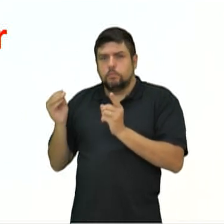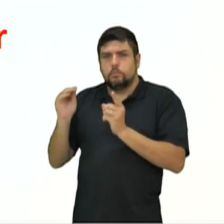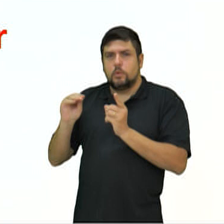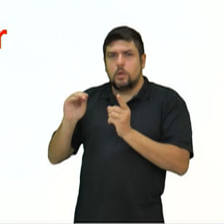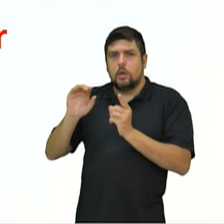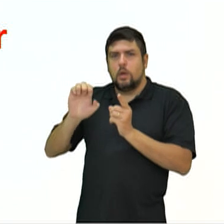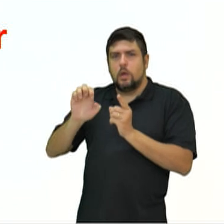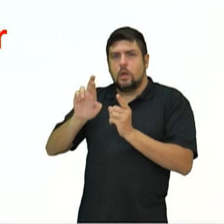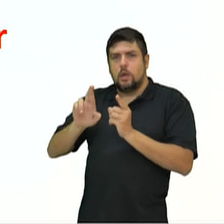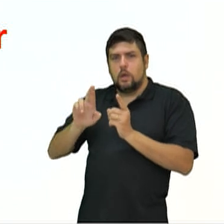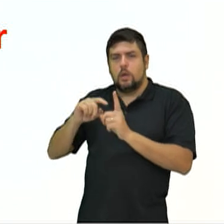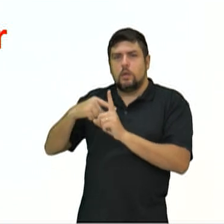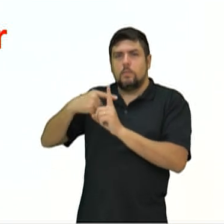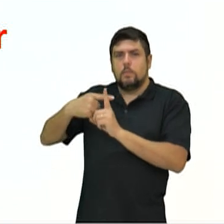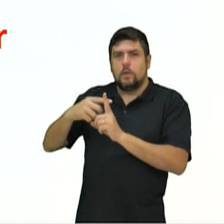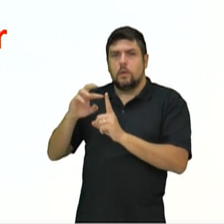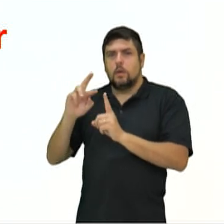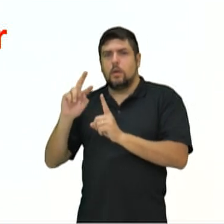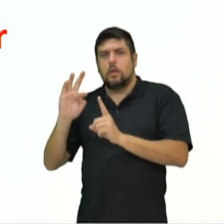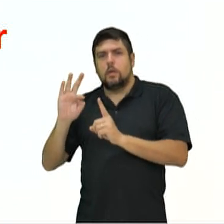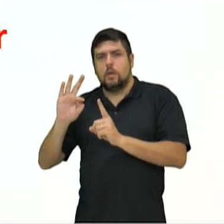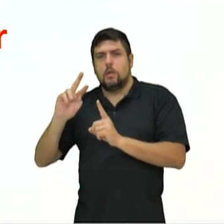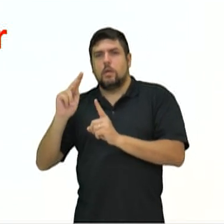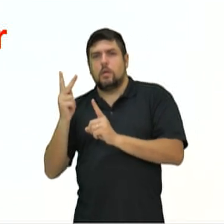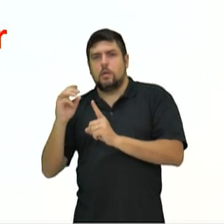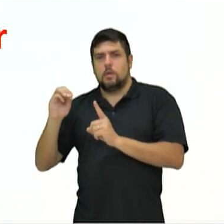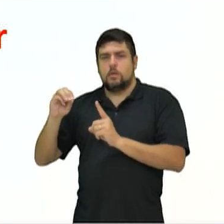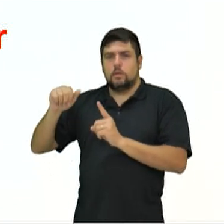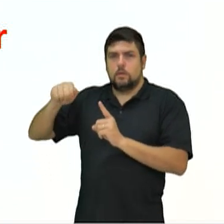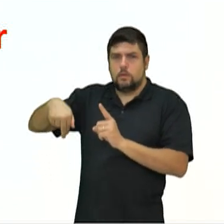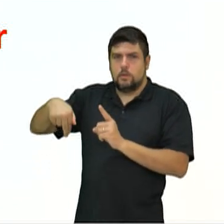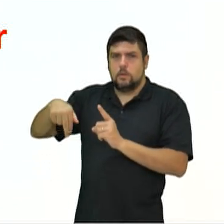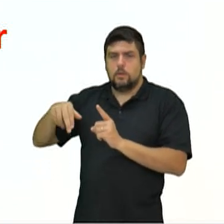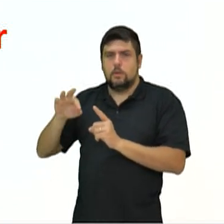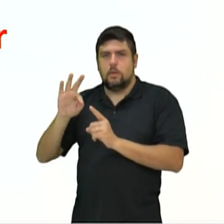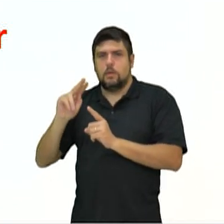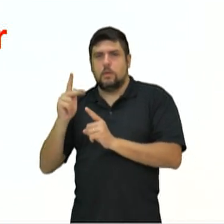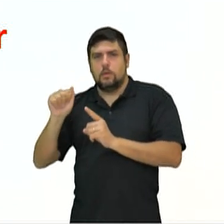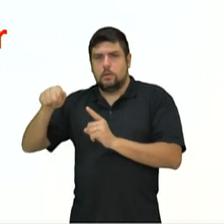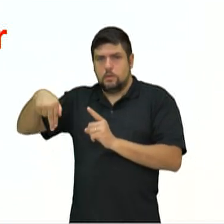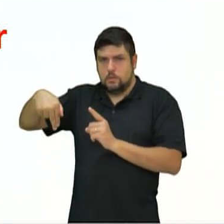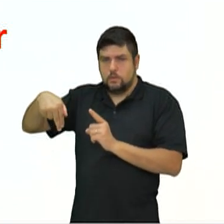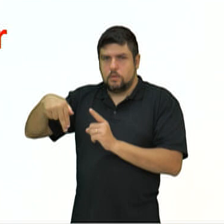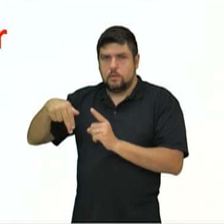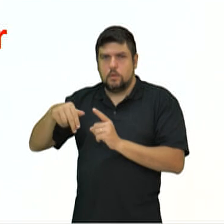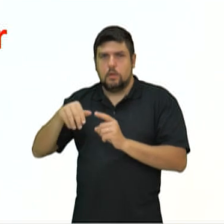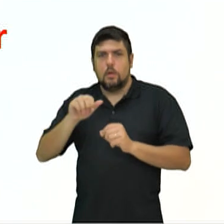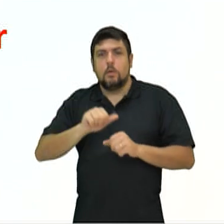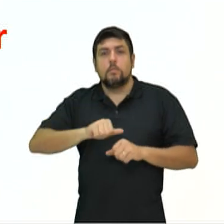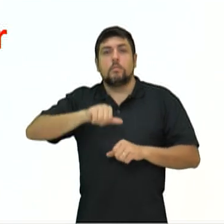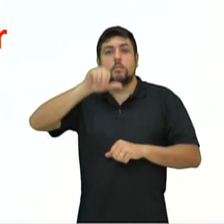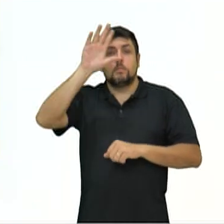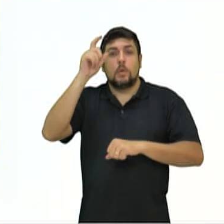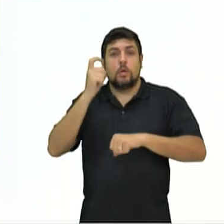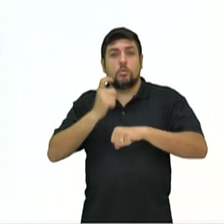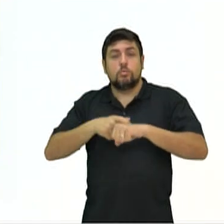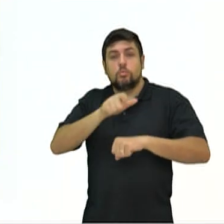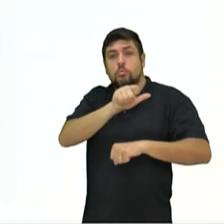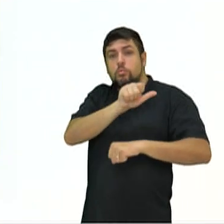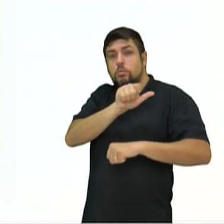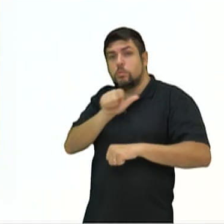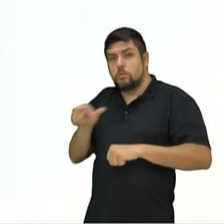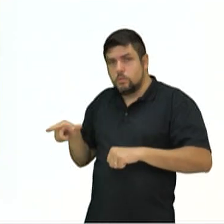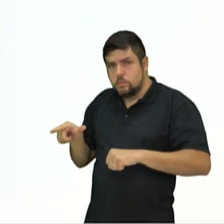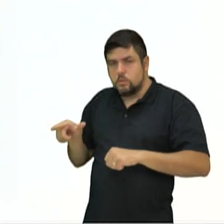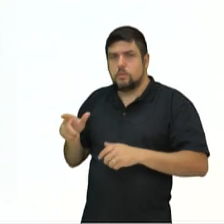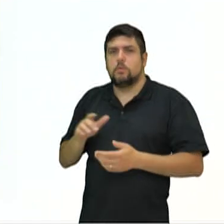o than. Então, harder than, mais duro que. Beleza? Então, a gente tinha estudado justamente